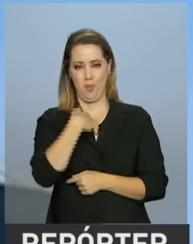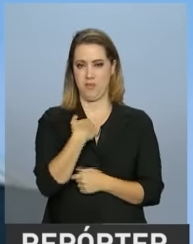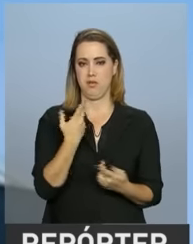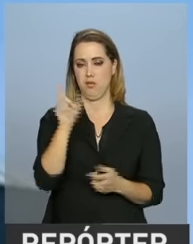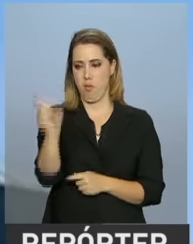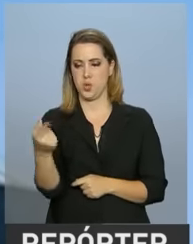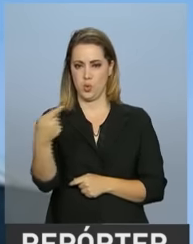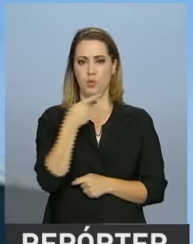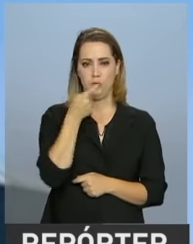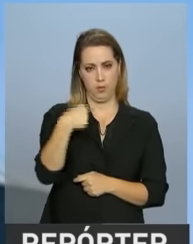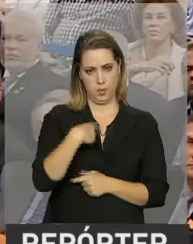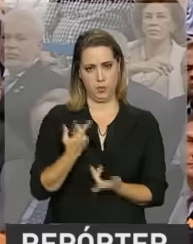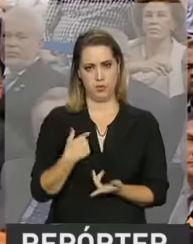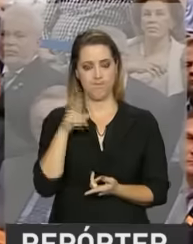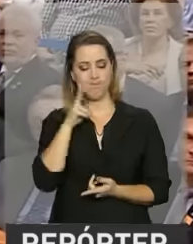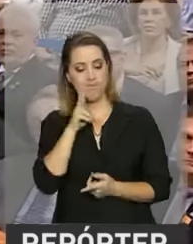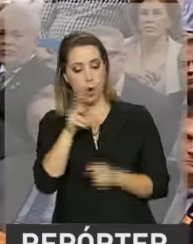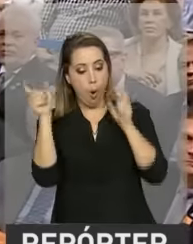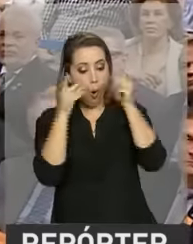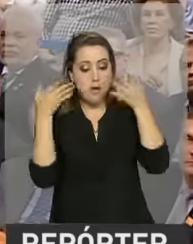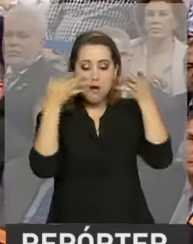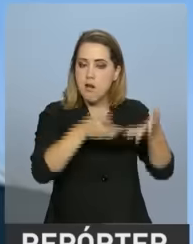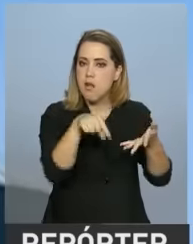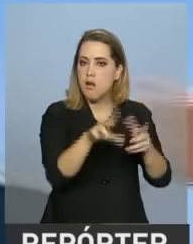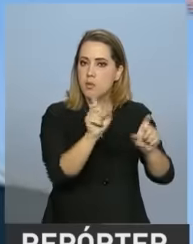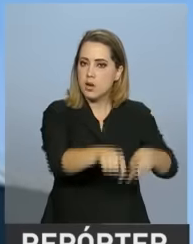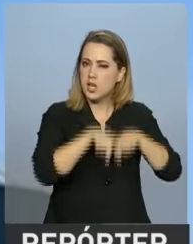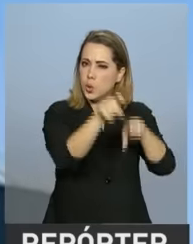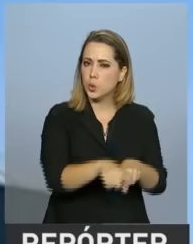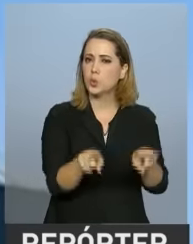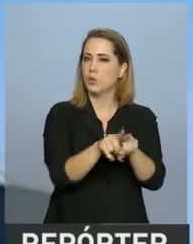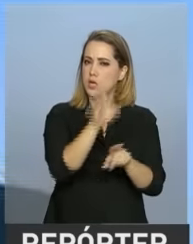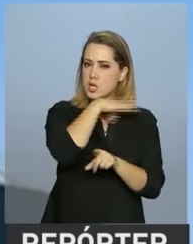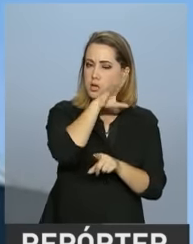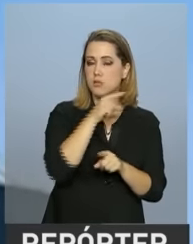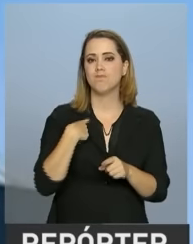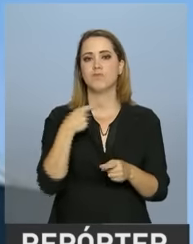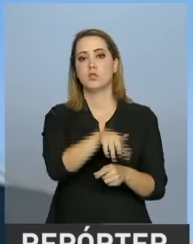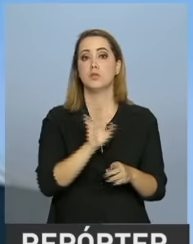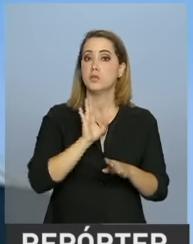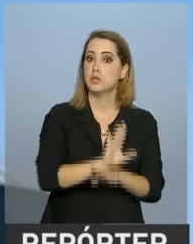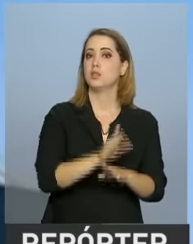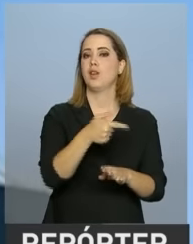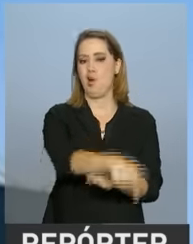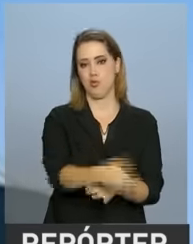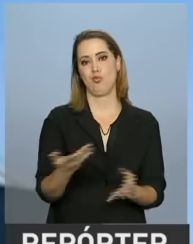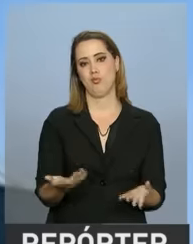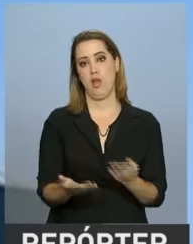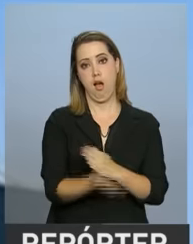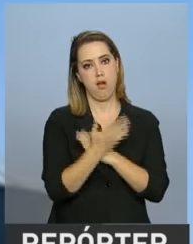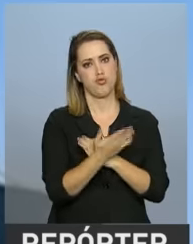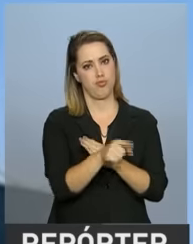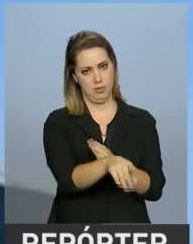apegue-se ao agronegócio agricultura pecuária que é lá que você vai encontrar um grande Amparo e eu realmente